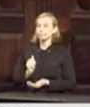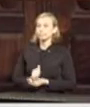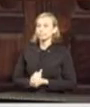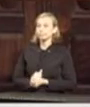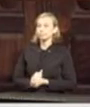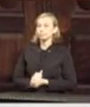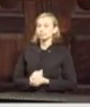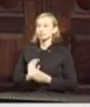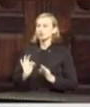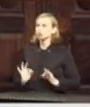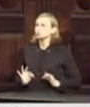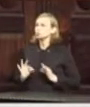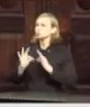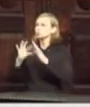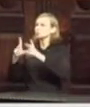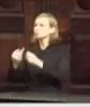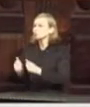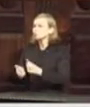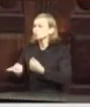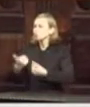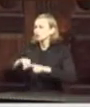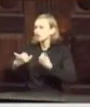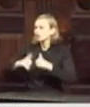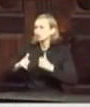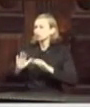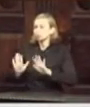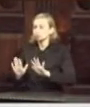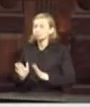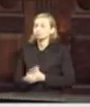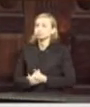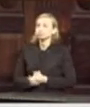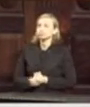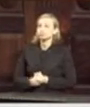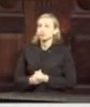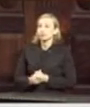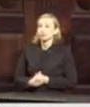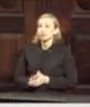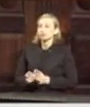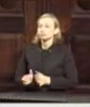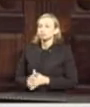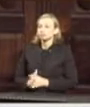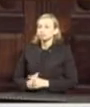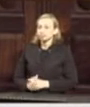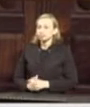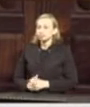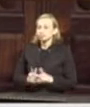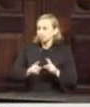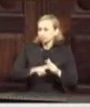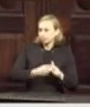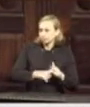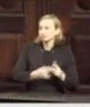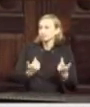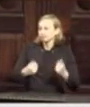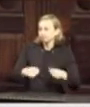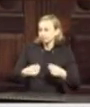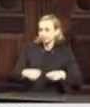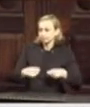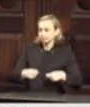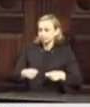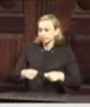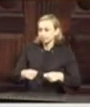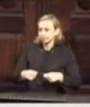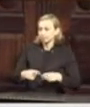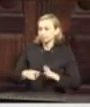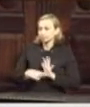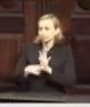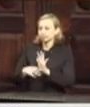termos relativos e considerando-se, inclusive, todas as formas de reajuste necessários para atualizar